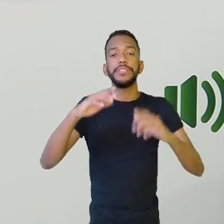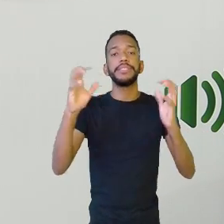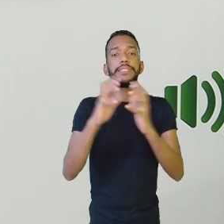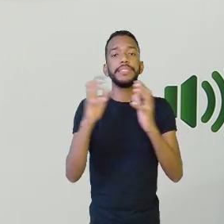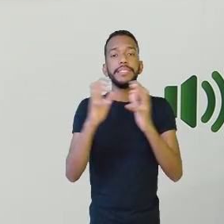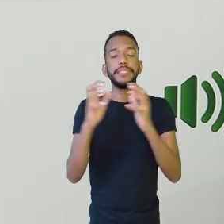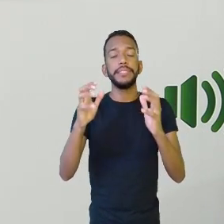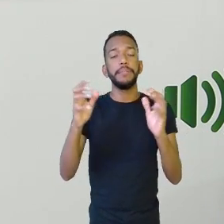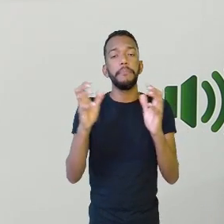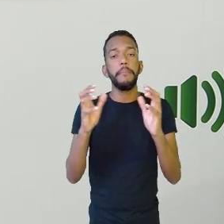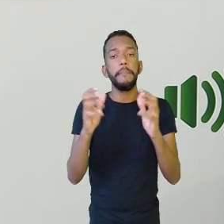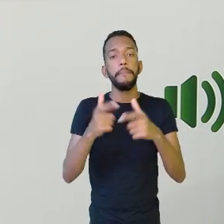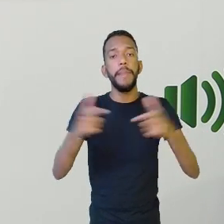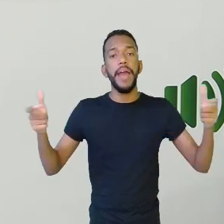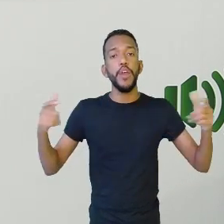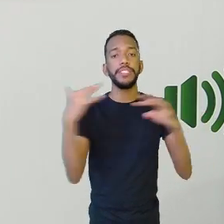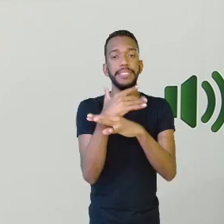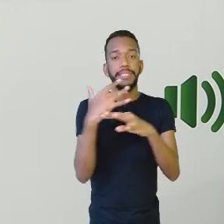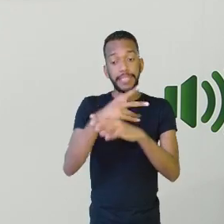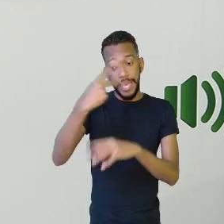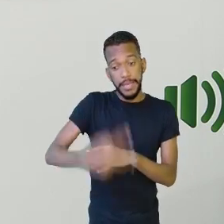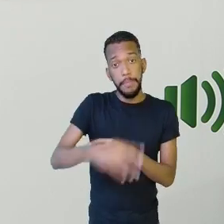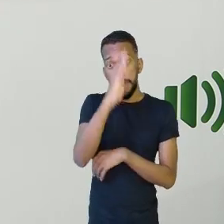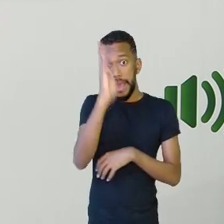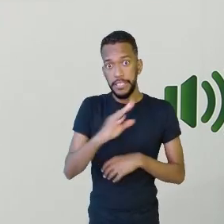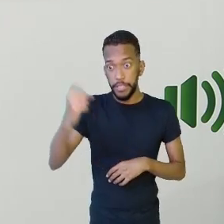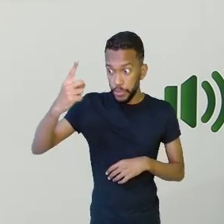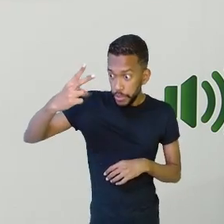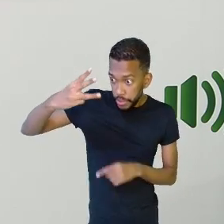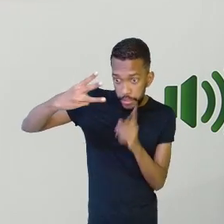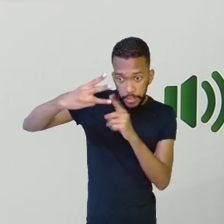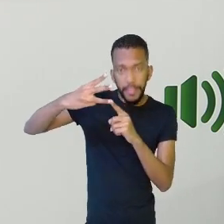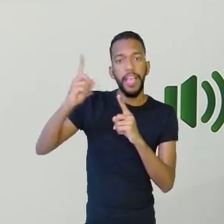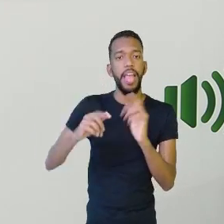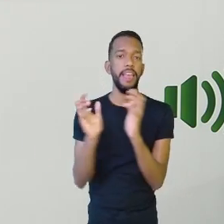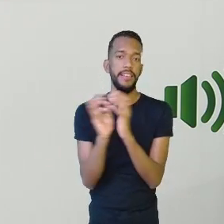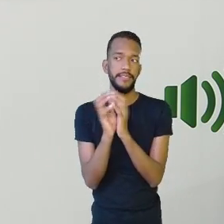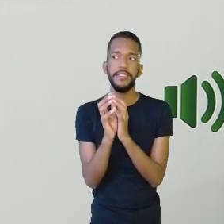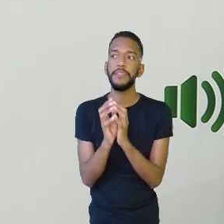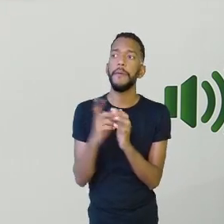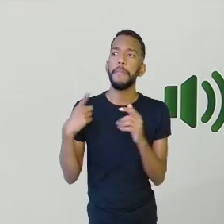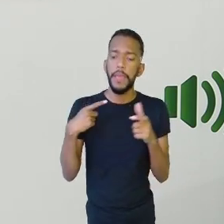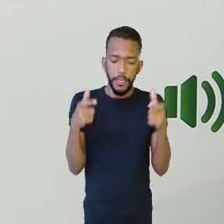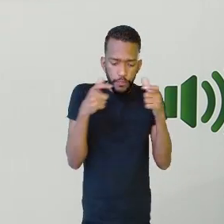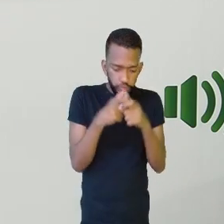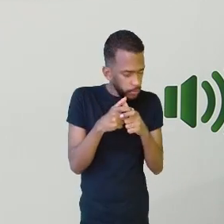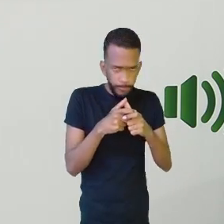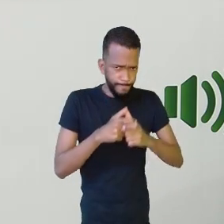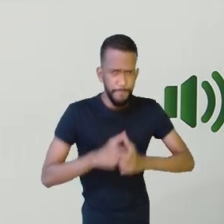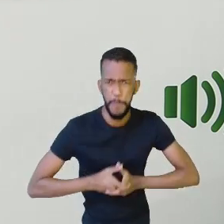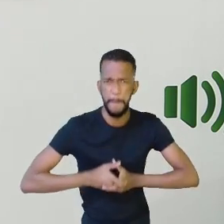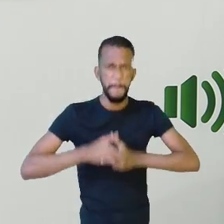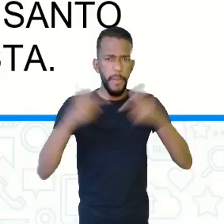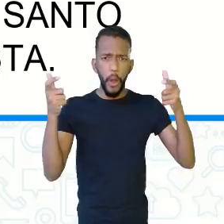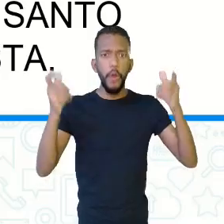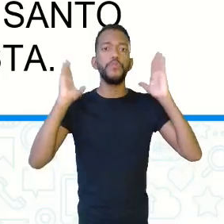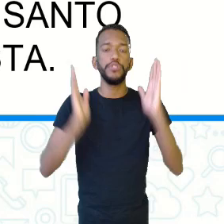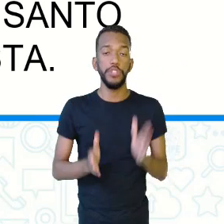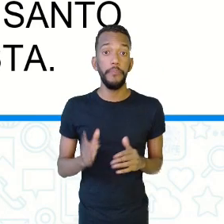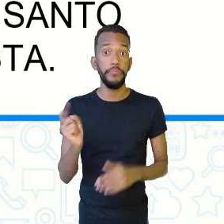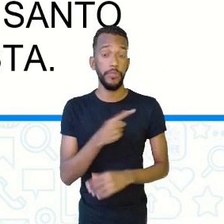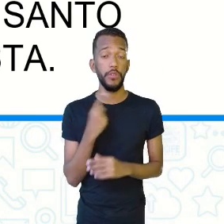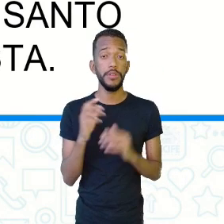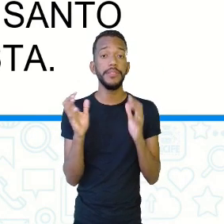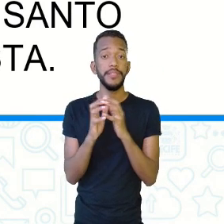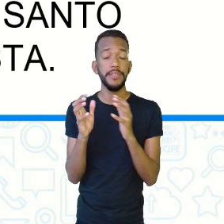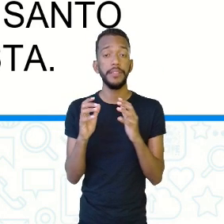de aproximadamente 50 mil habitantes. De um lugarzinho pequeno, um vilarejo, ela se tornou grande. A nossa cidade